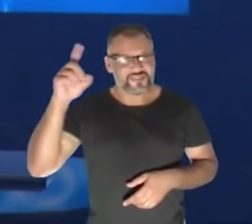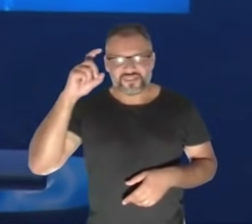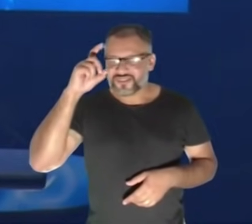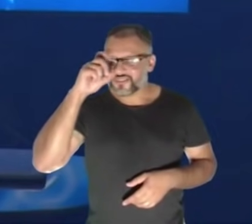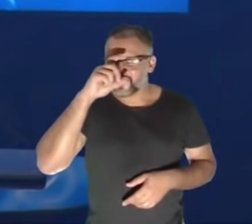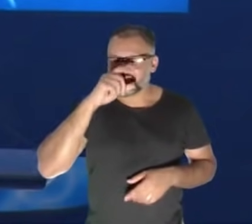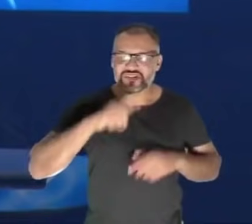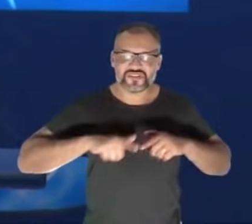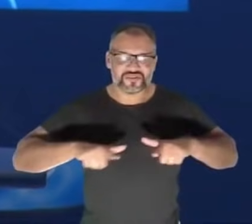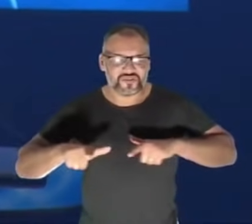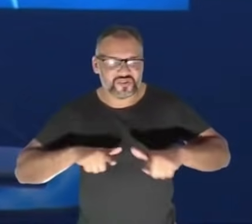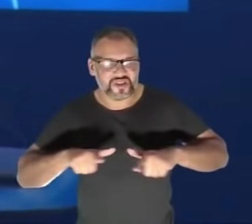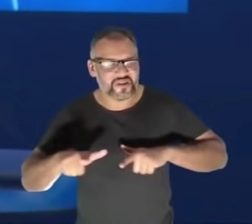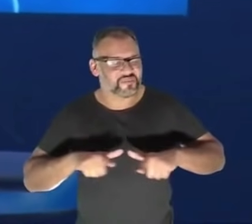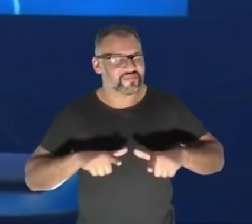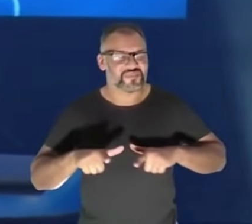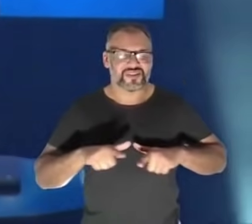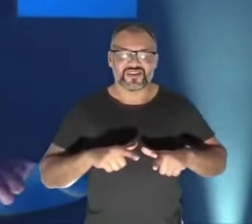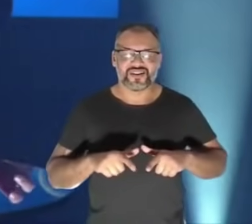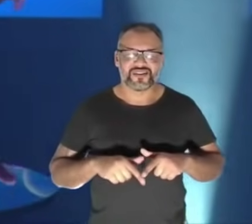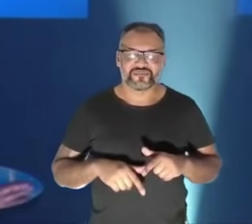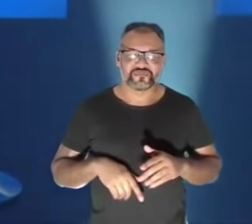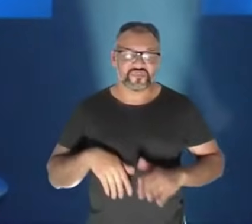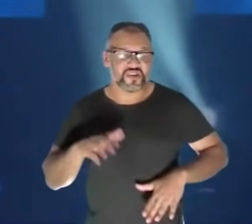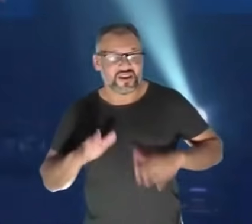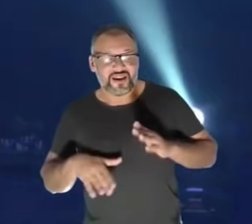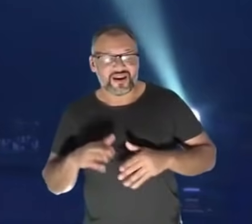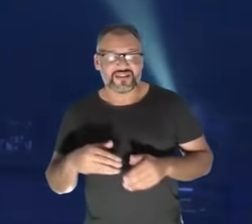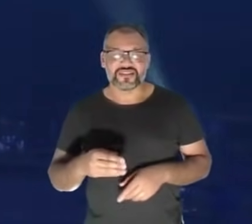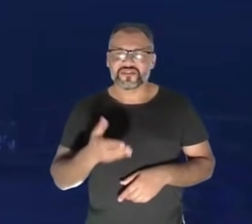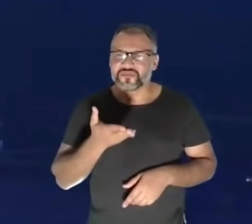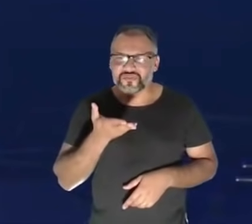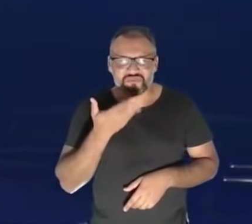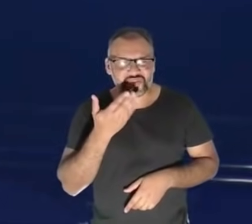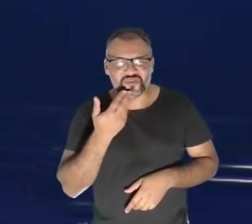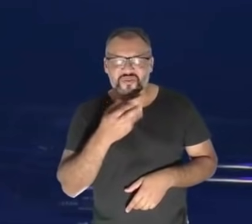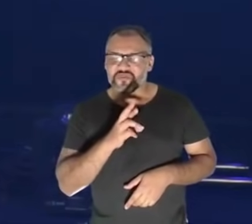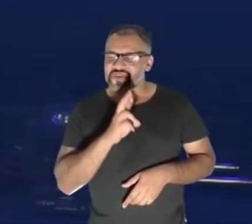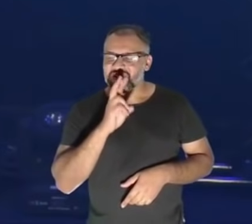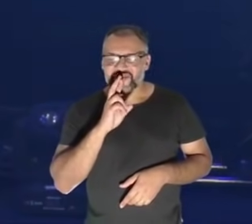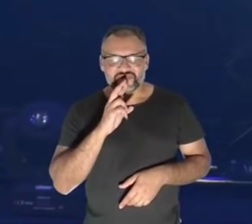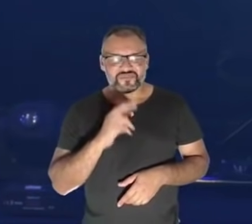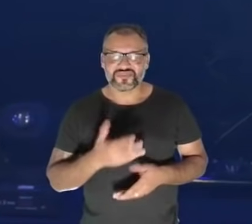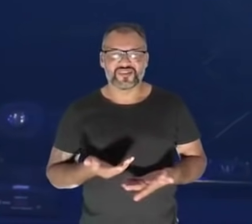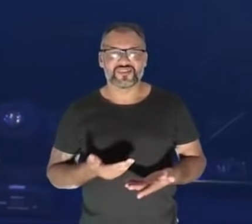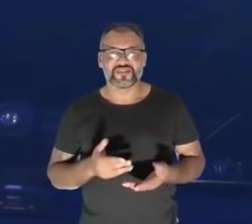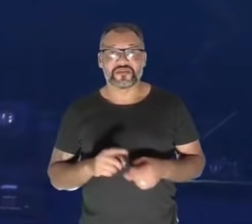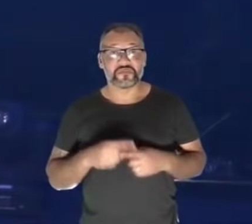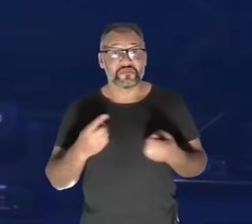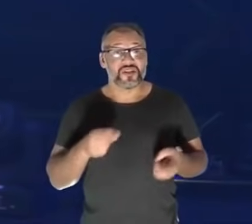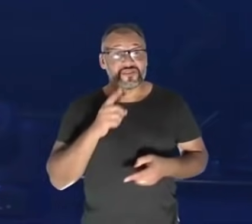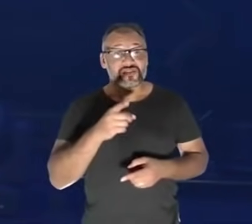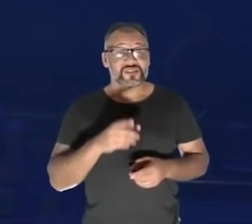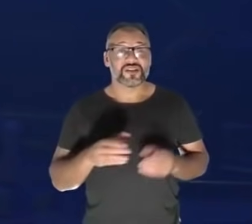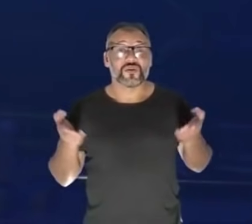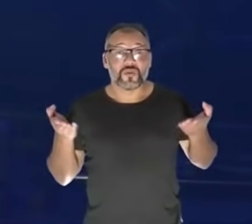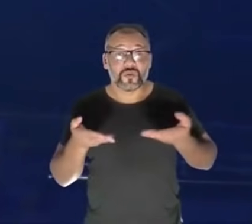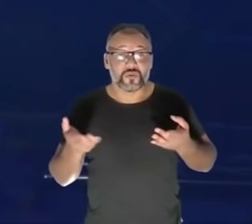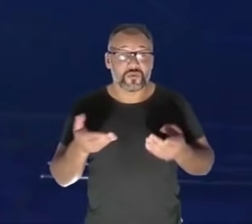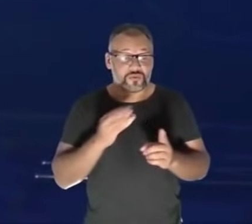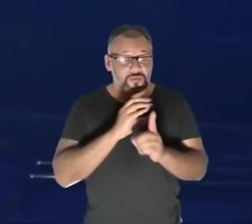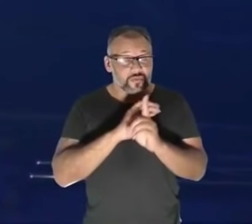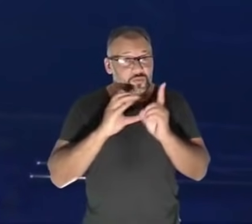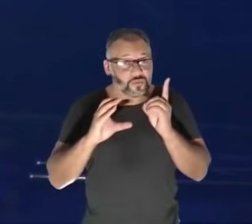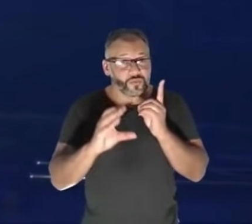produção talvez não deu tempo de almoçar e jantar mas tá tudo bem Você tá aqui para ver se ele tá em casa e